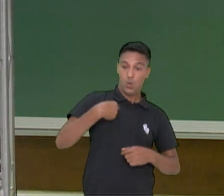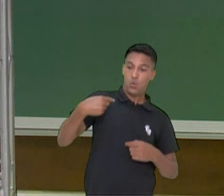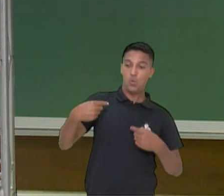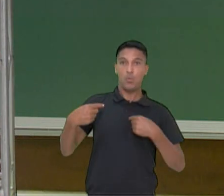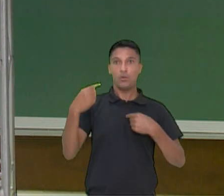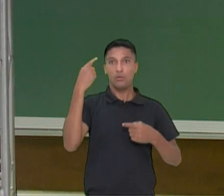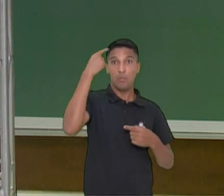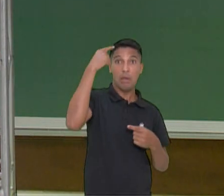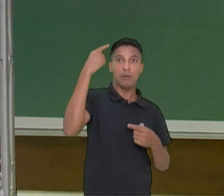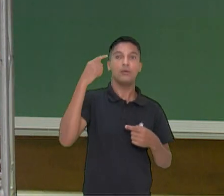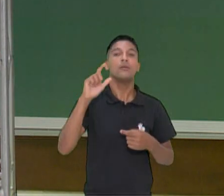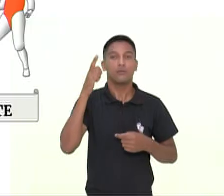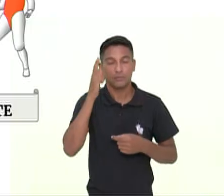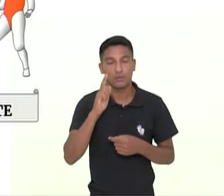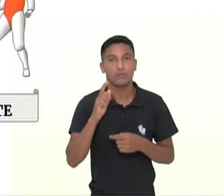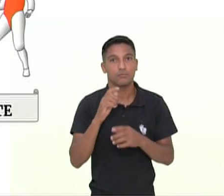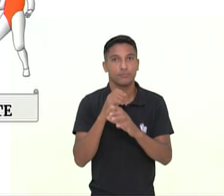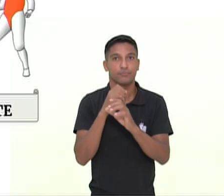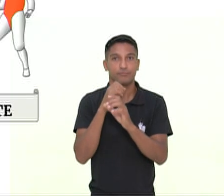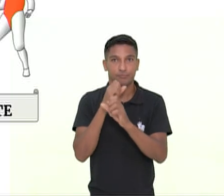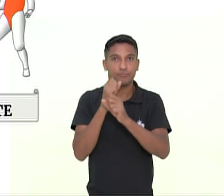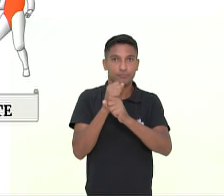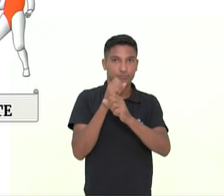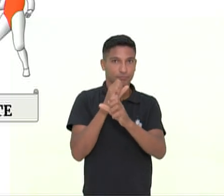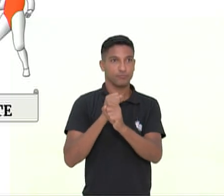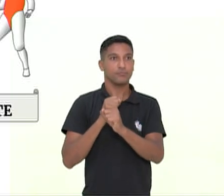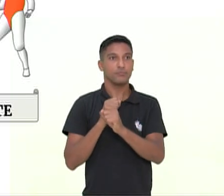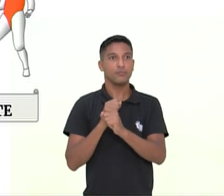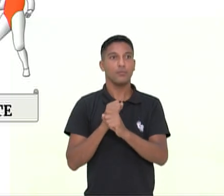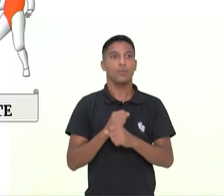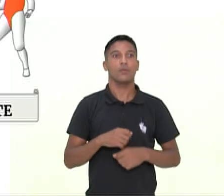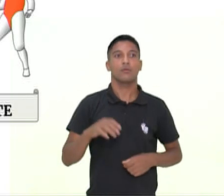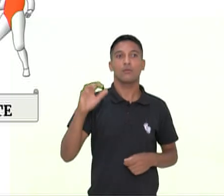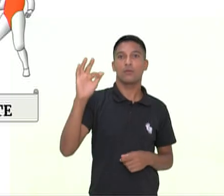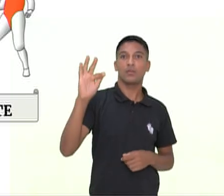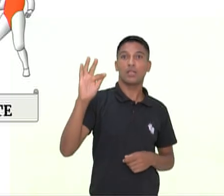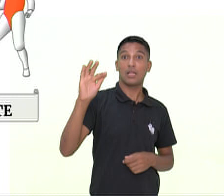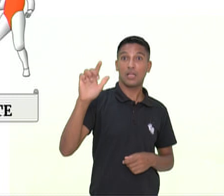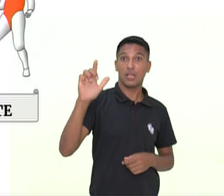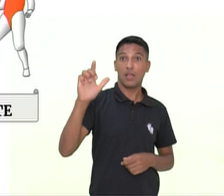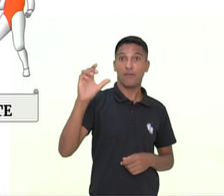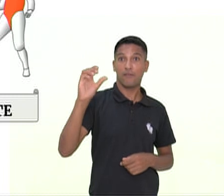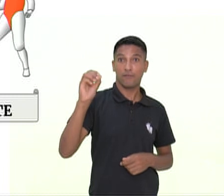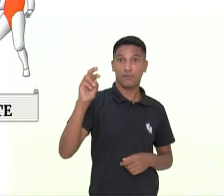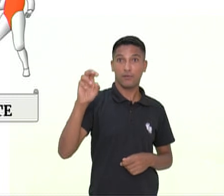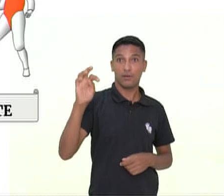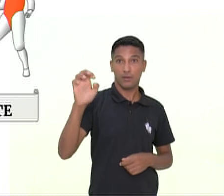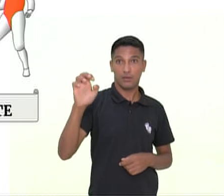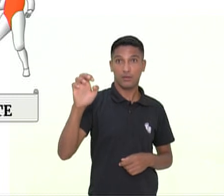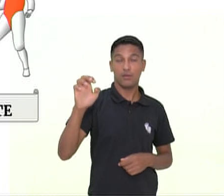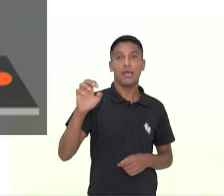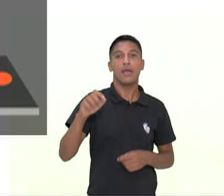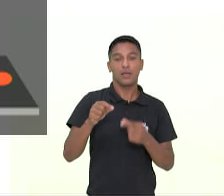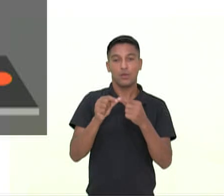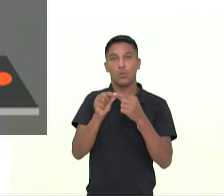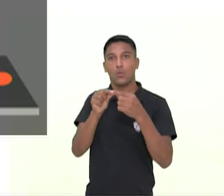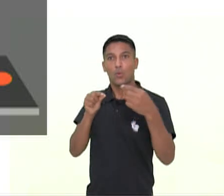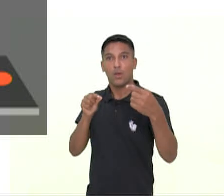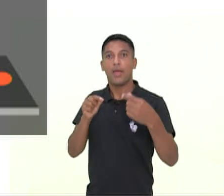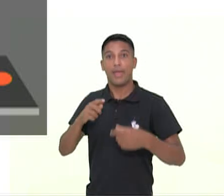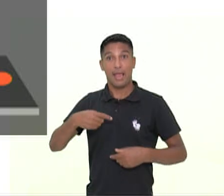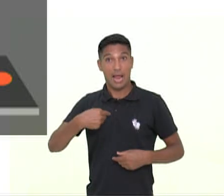somente o tronco do adversário somente quando eu toco no tronco é que eu consigo marcar pontos tem